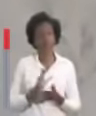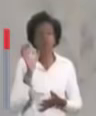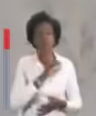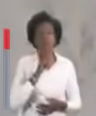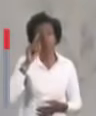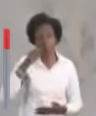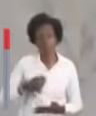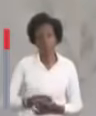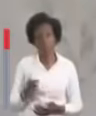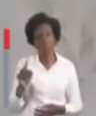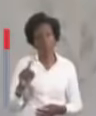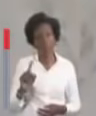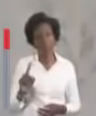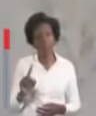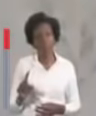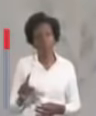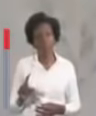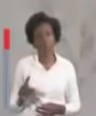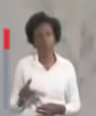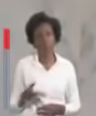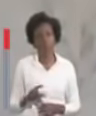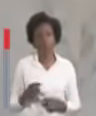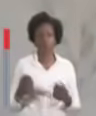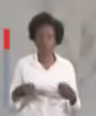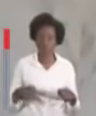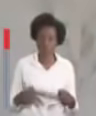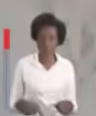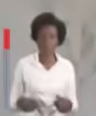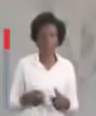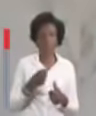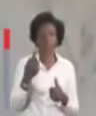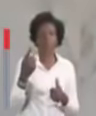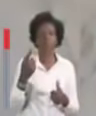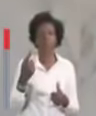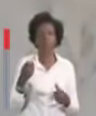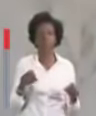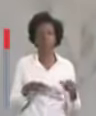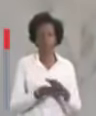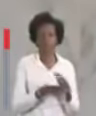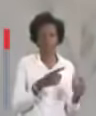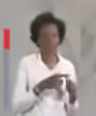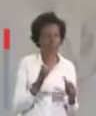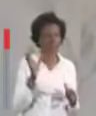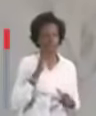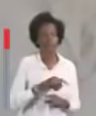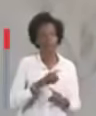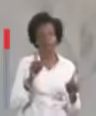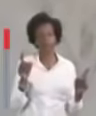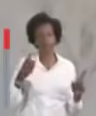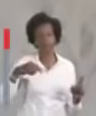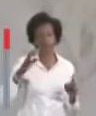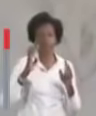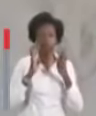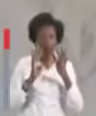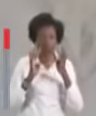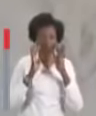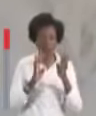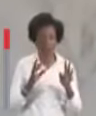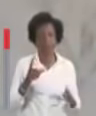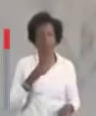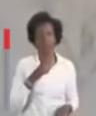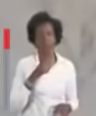né que ele não fará isso mas nós temos que resolver isso e imediatamente Mas de qualquer forma nós estamos acompanhando e